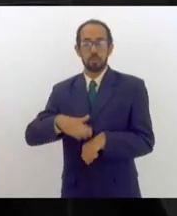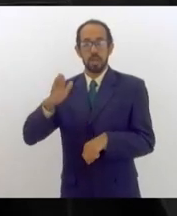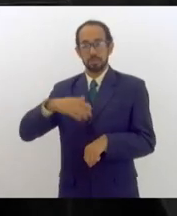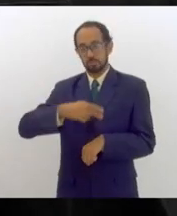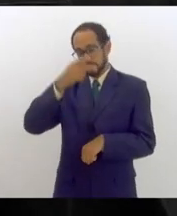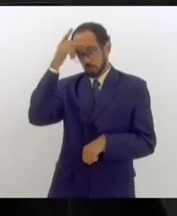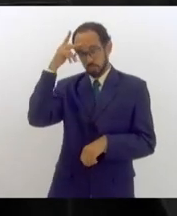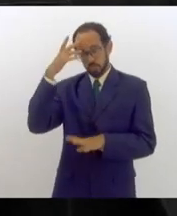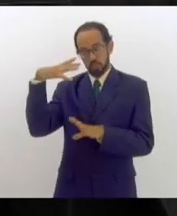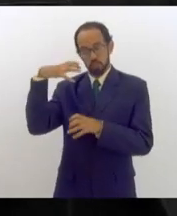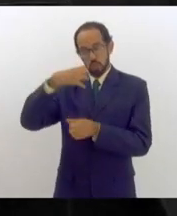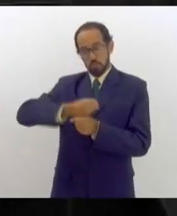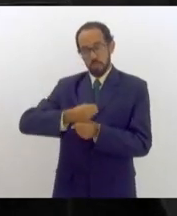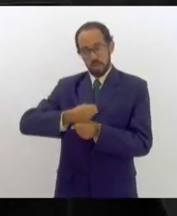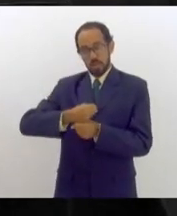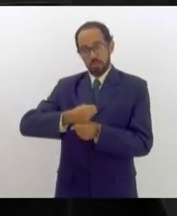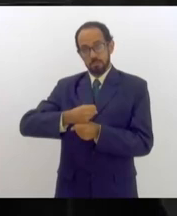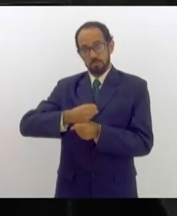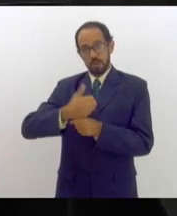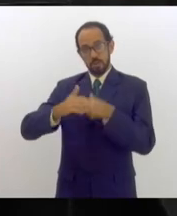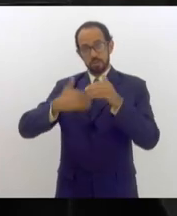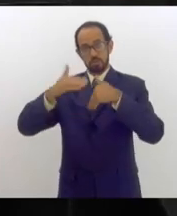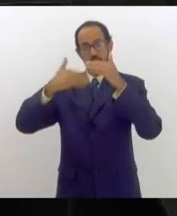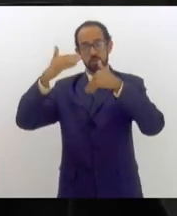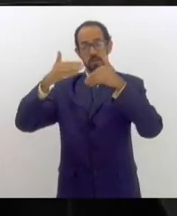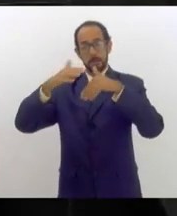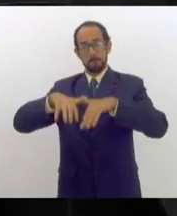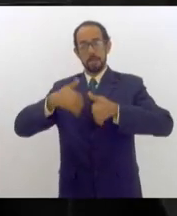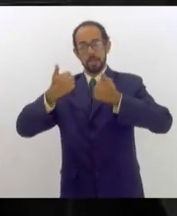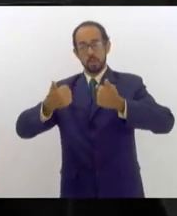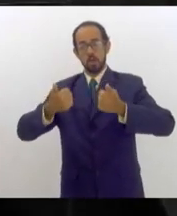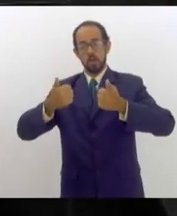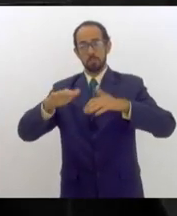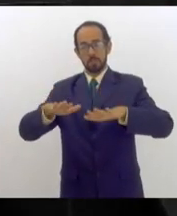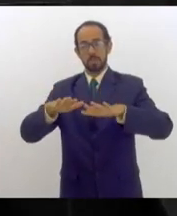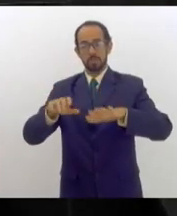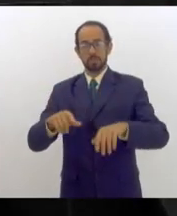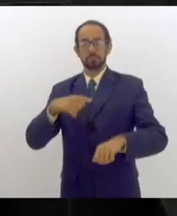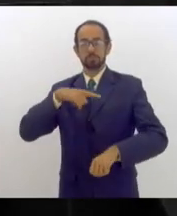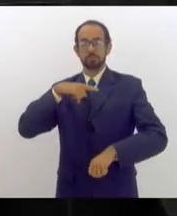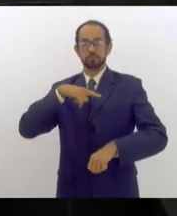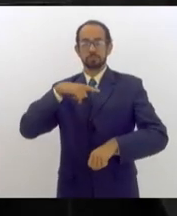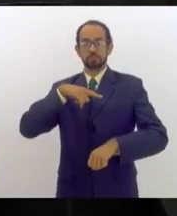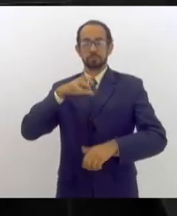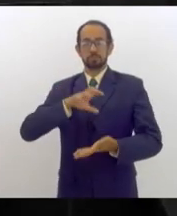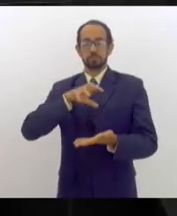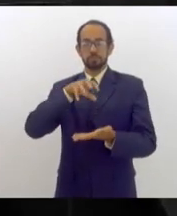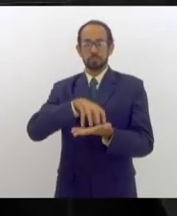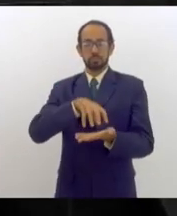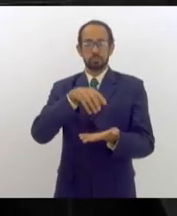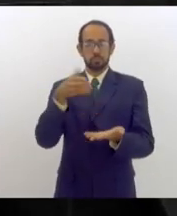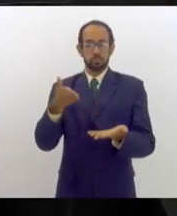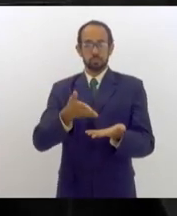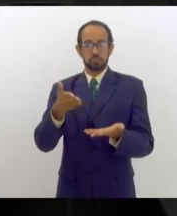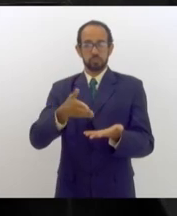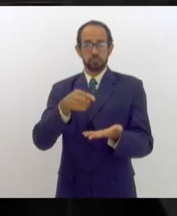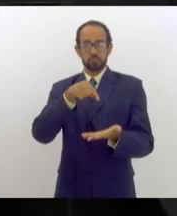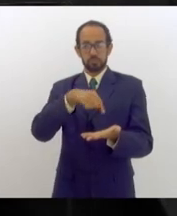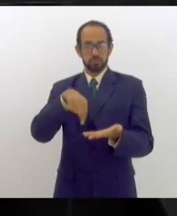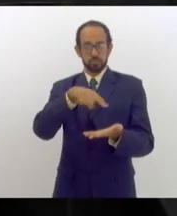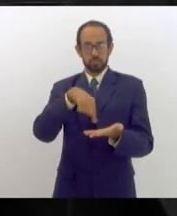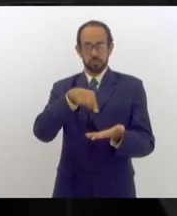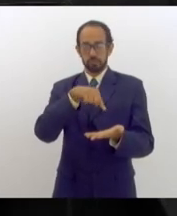melhor mas tem uma área hoje que todas essas áreas não vão